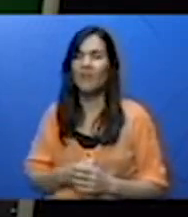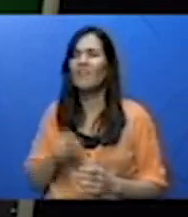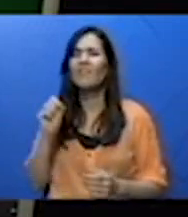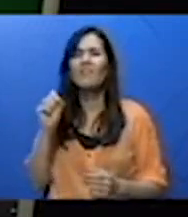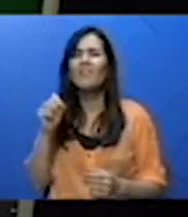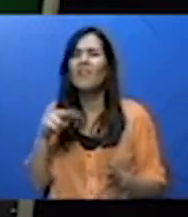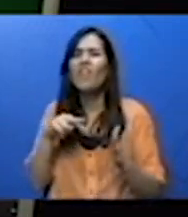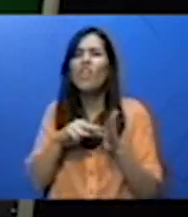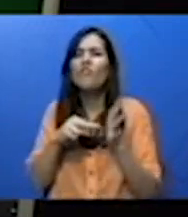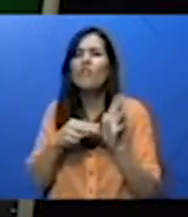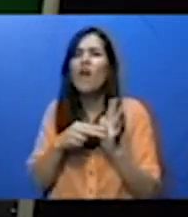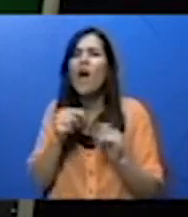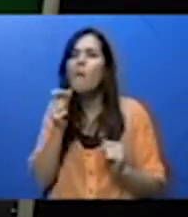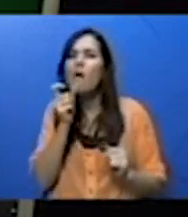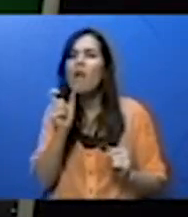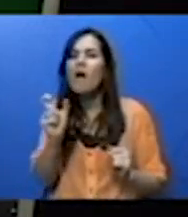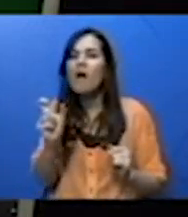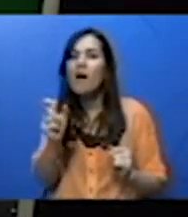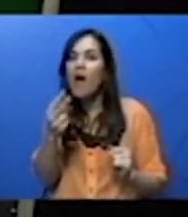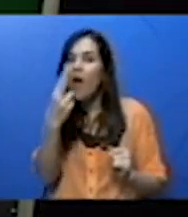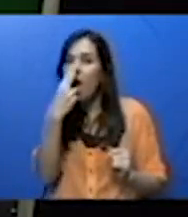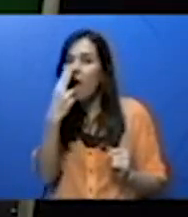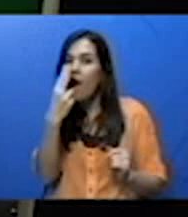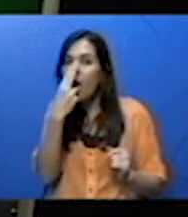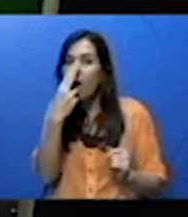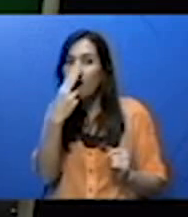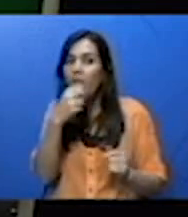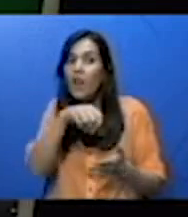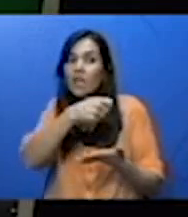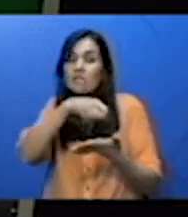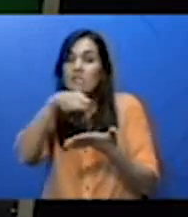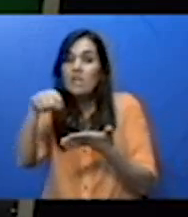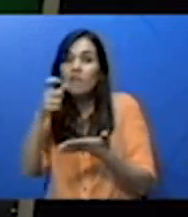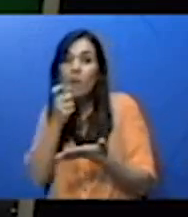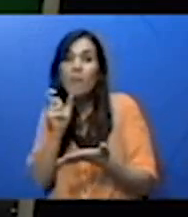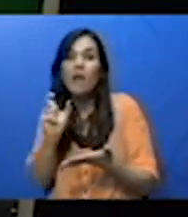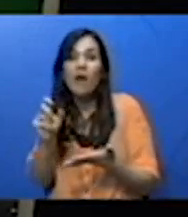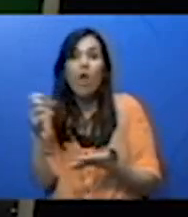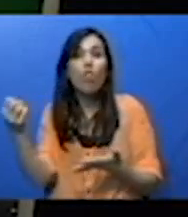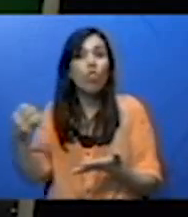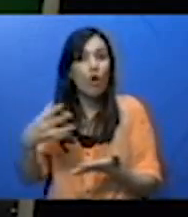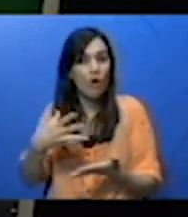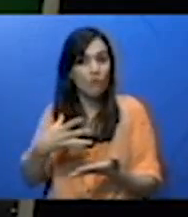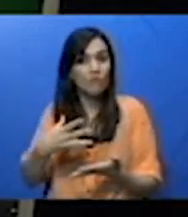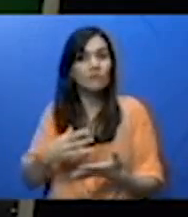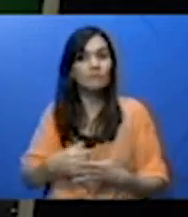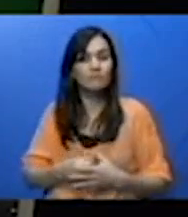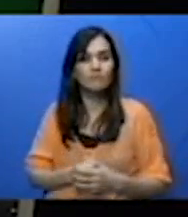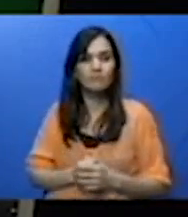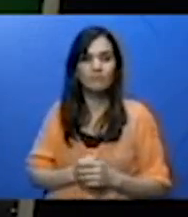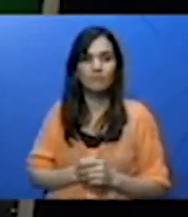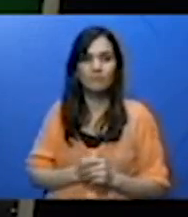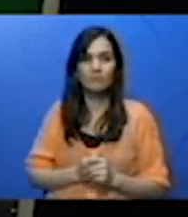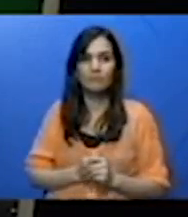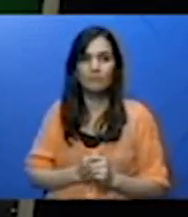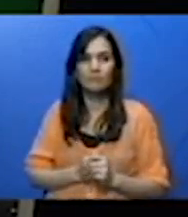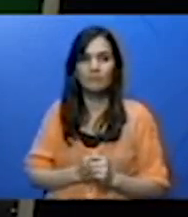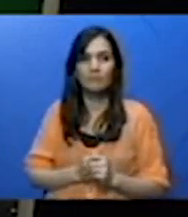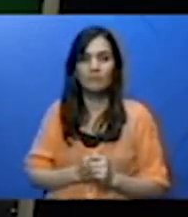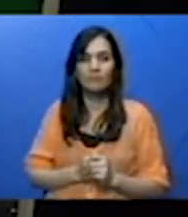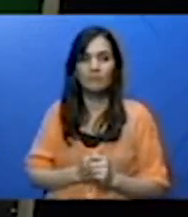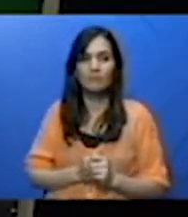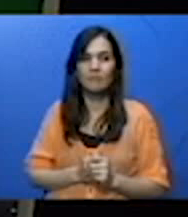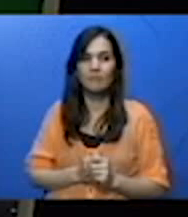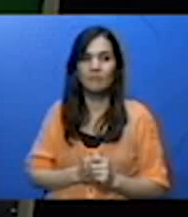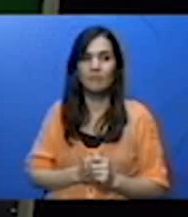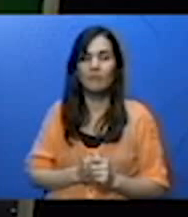encrenqueira. Escreva as novas palavras de cada estrofe. Aqui apareceu encrenqueira, aqui apareceu cabeçuda.